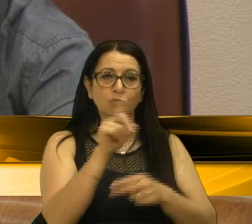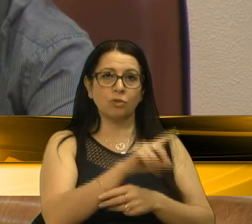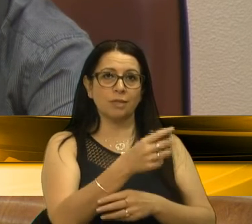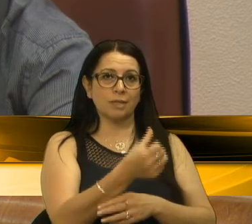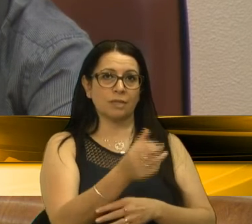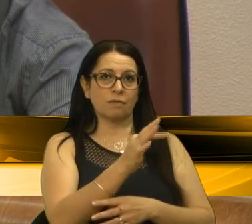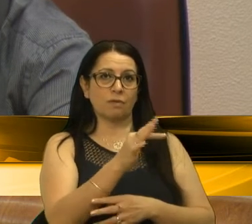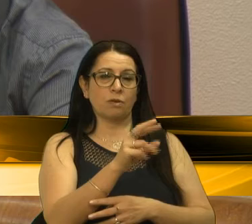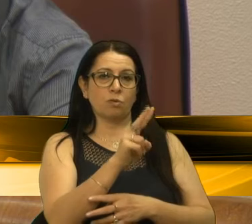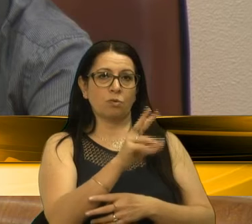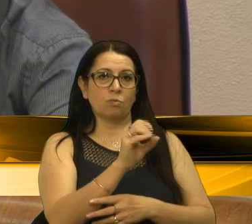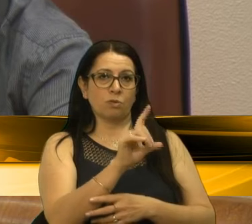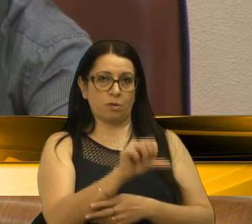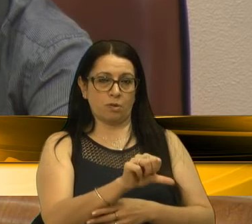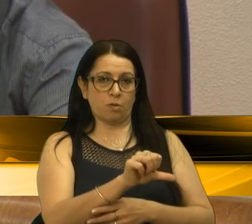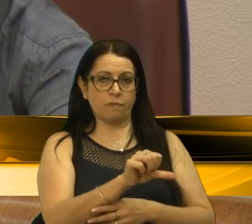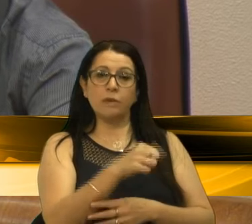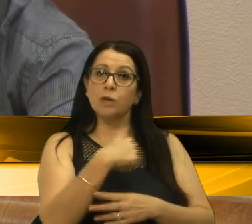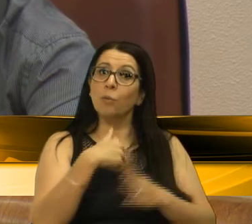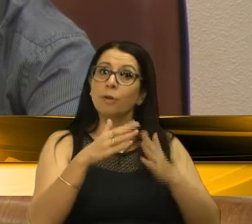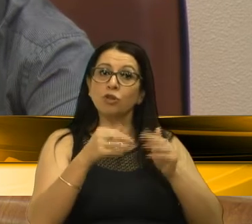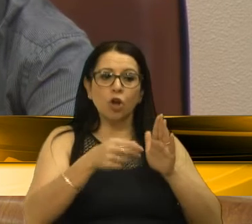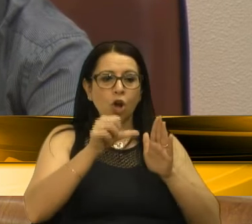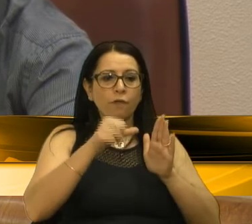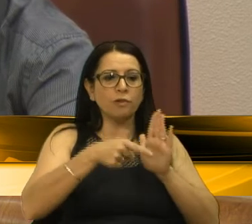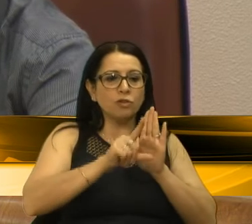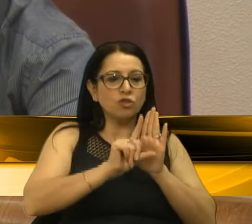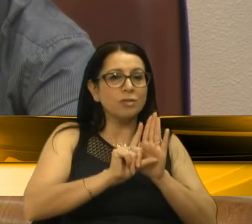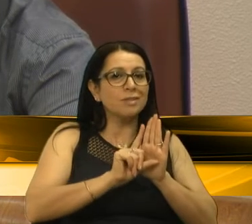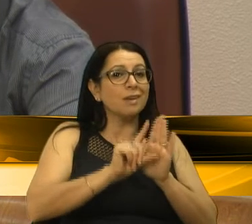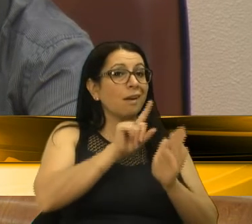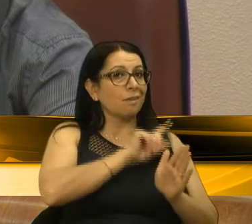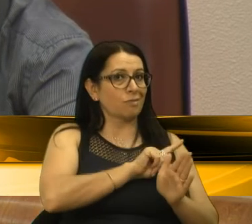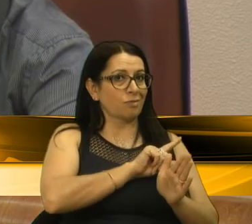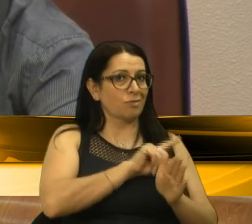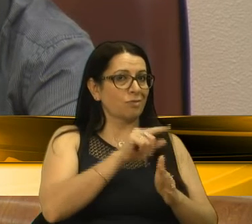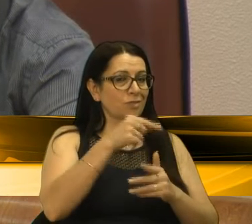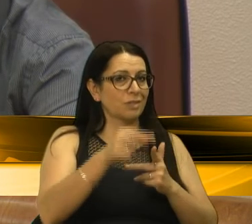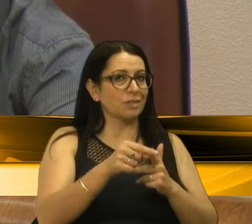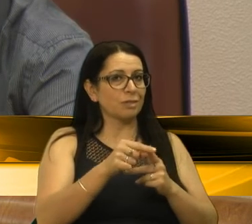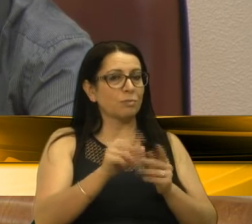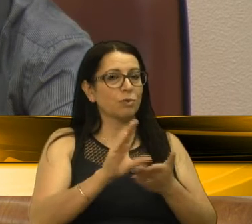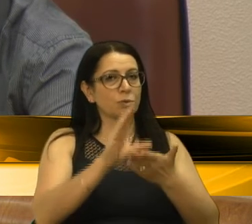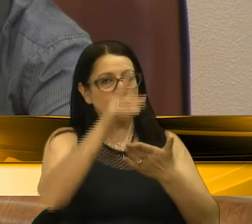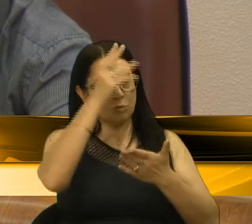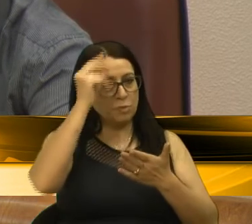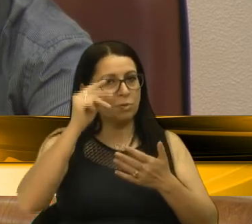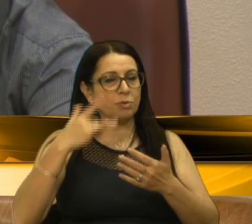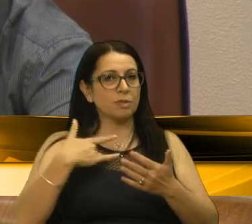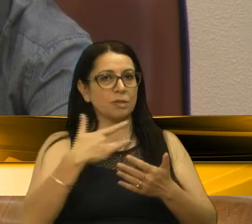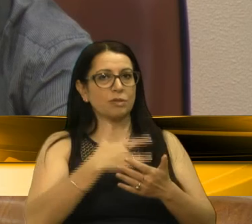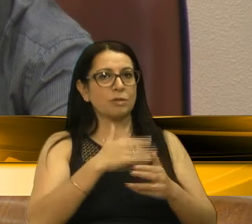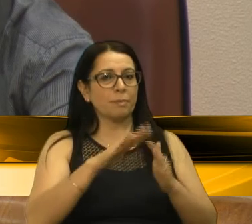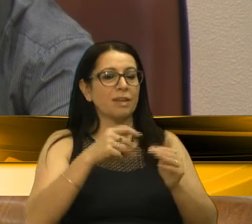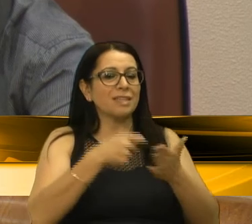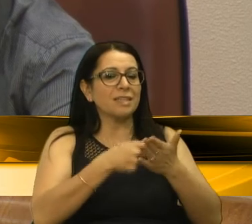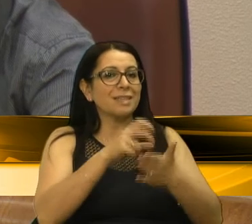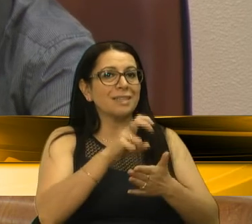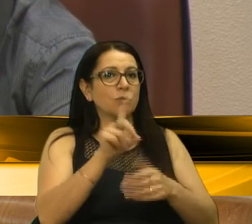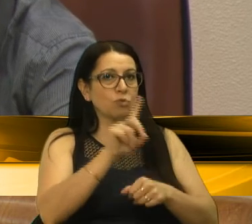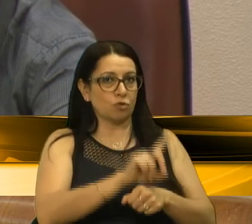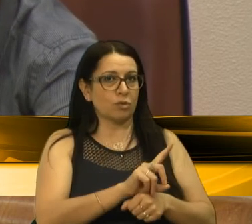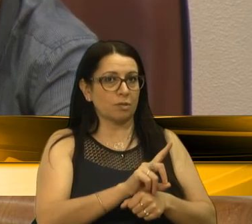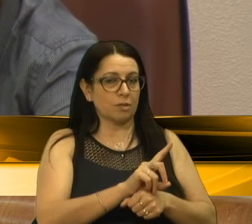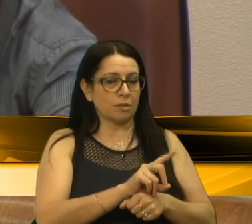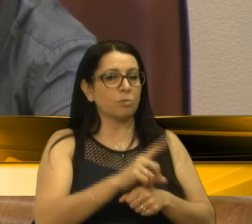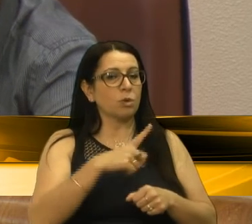fevereiro de 2019, ou seja, eu pedi com 9 dias úteis de antecedência, quando o regimento interno do Conselho Municipal de Saúde me exige 5 dias úteis para usar a